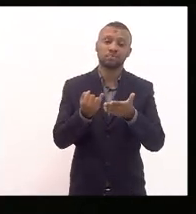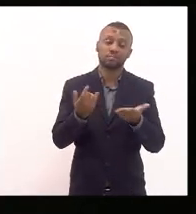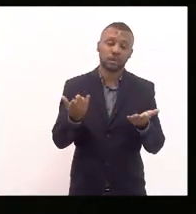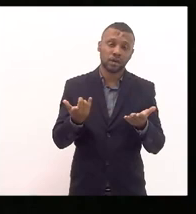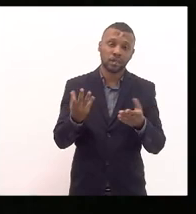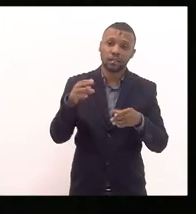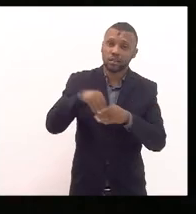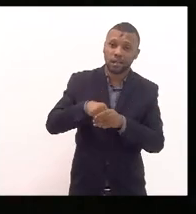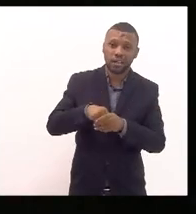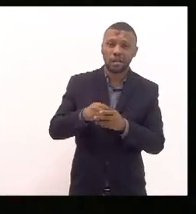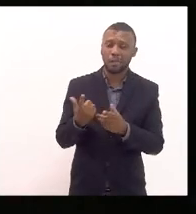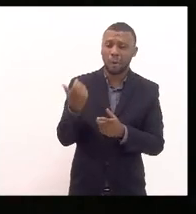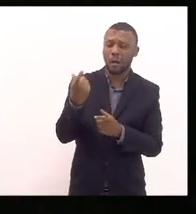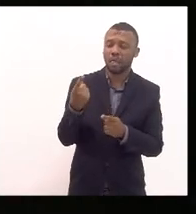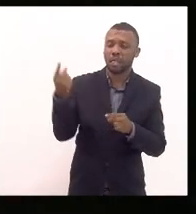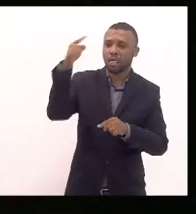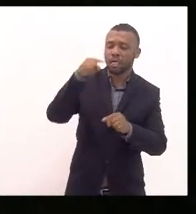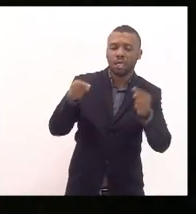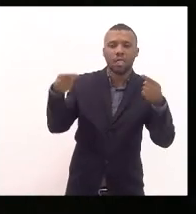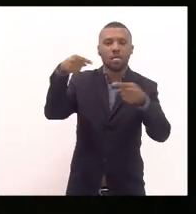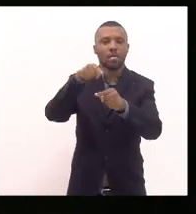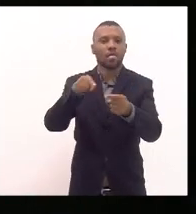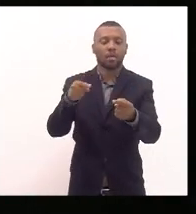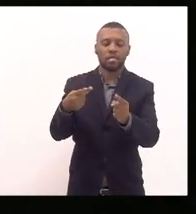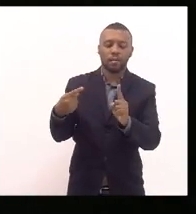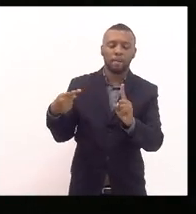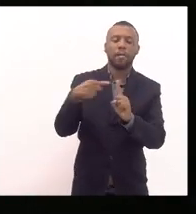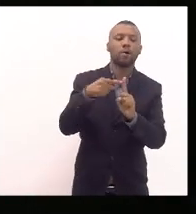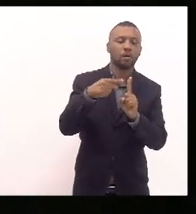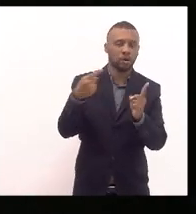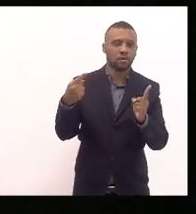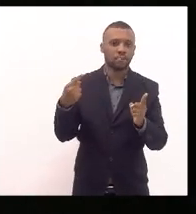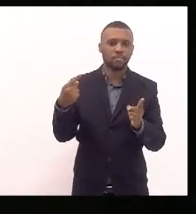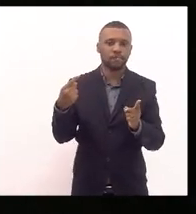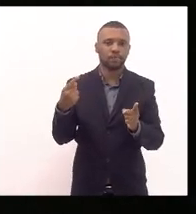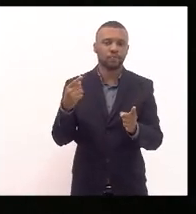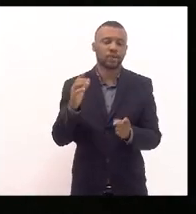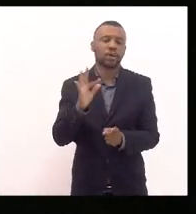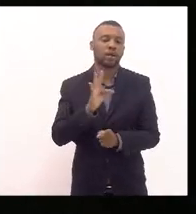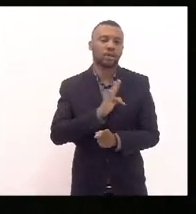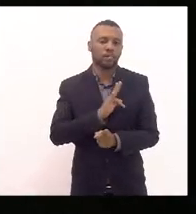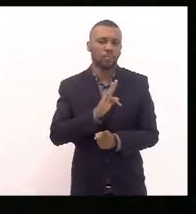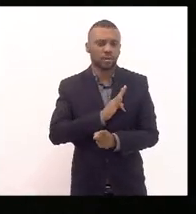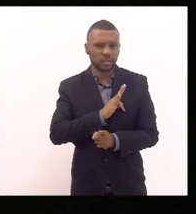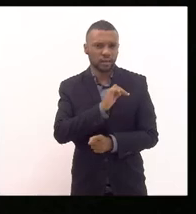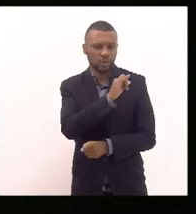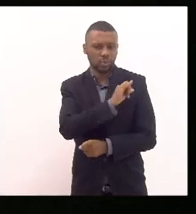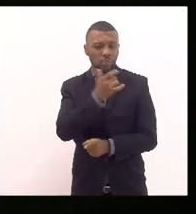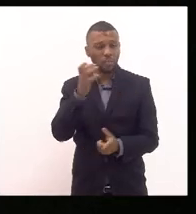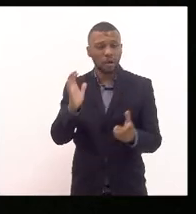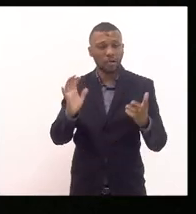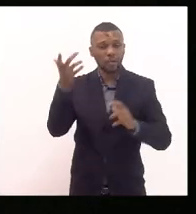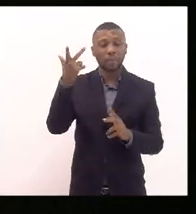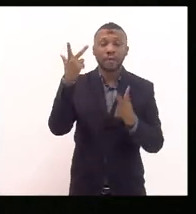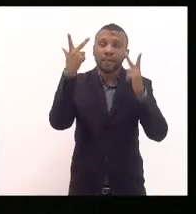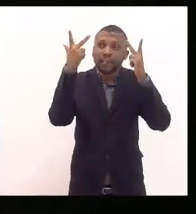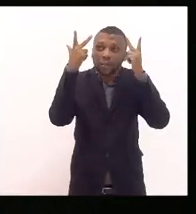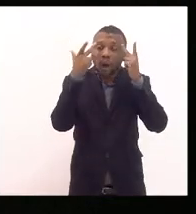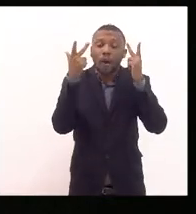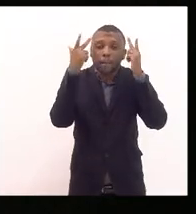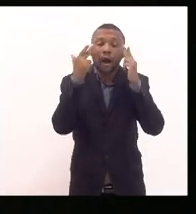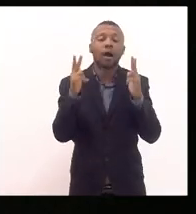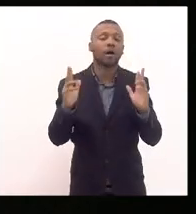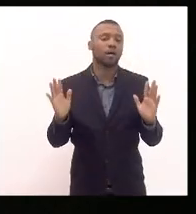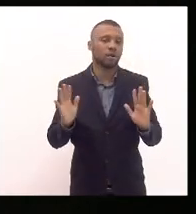perdida carioca eu diria Fluminense até da bala perdida como fenômeno naturalizado